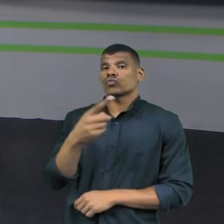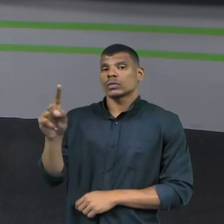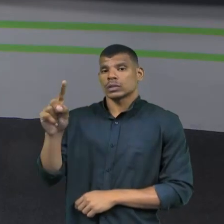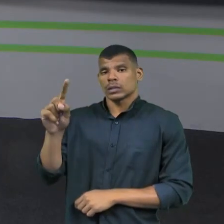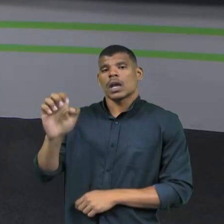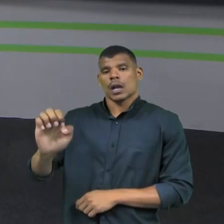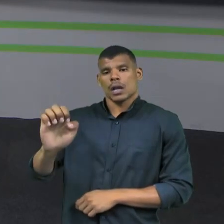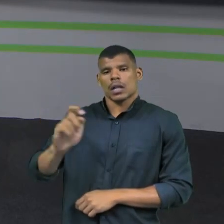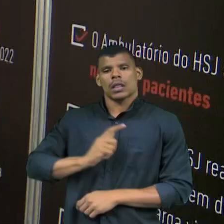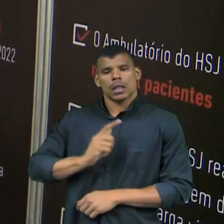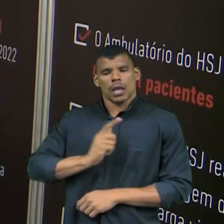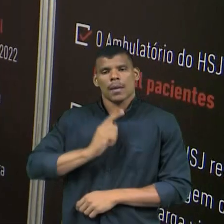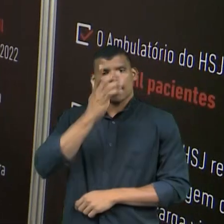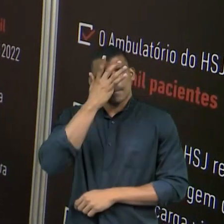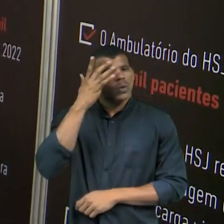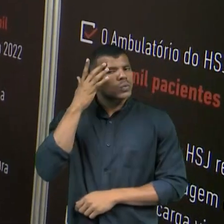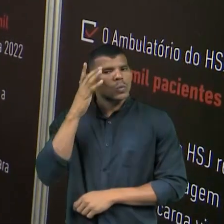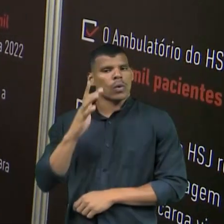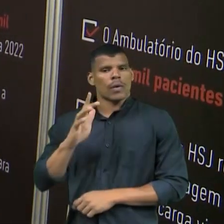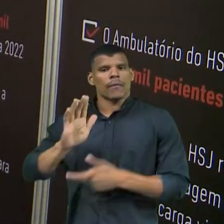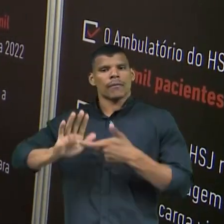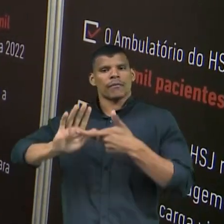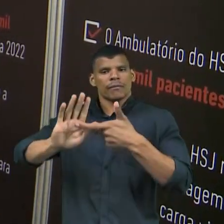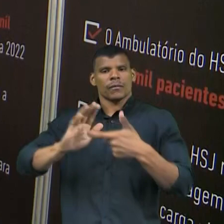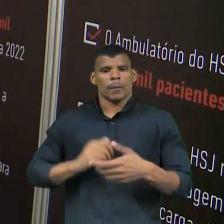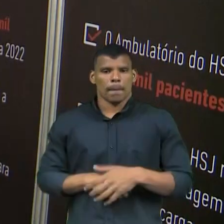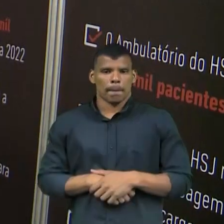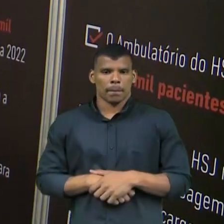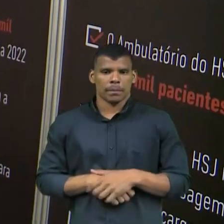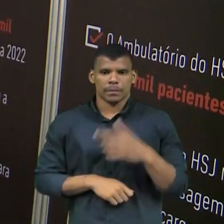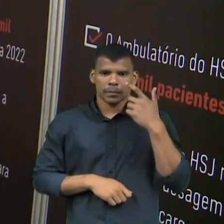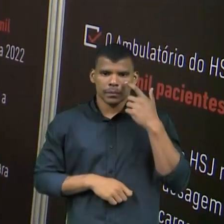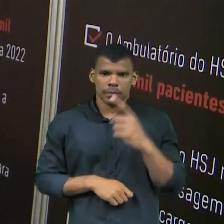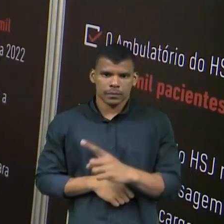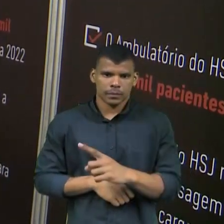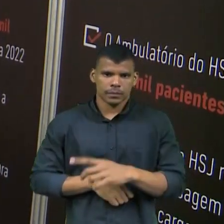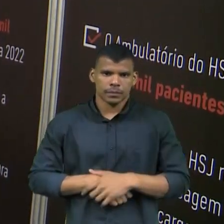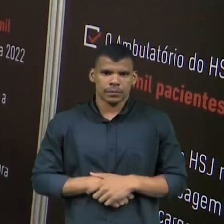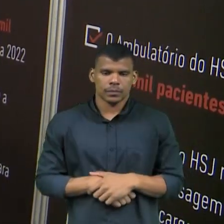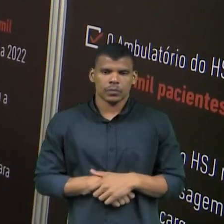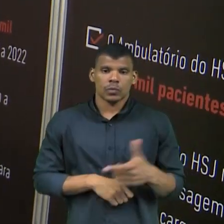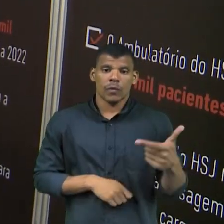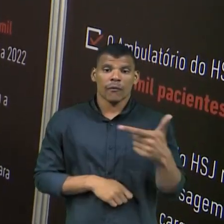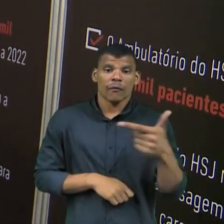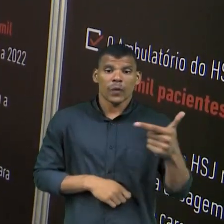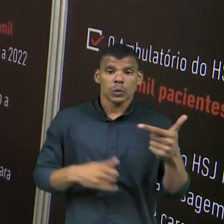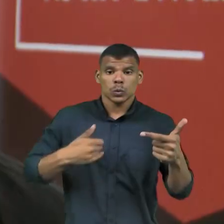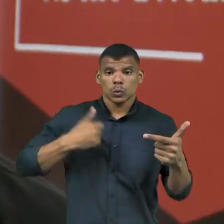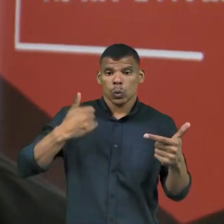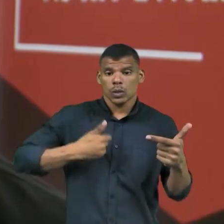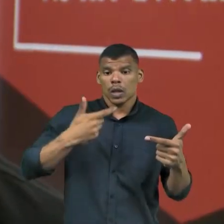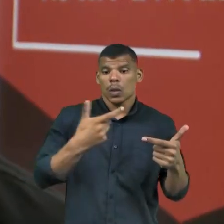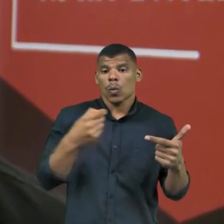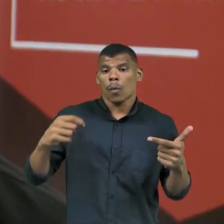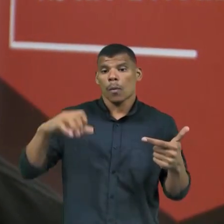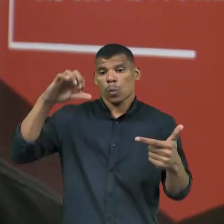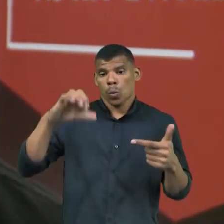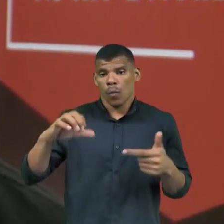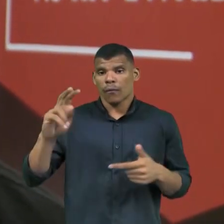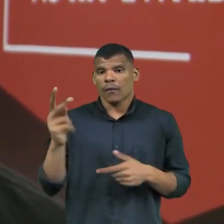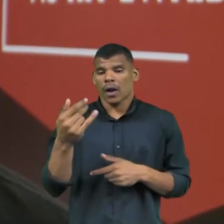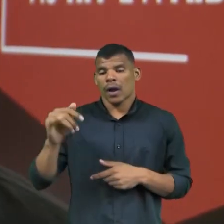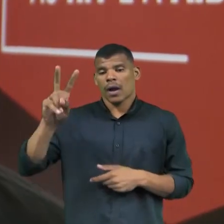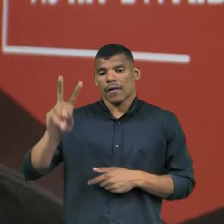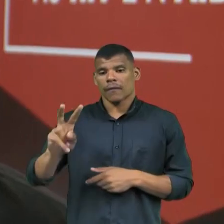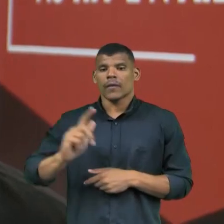pessoas soropositivas. Ramon Matarazzo foi diagnosticado com HIV aos 22 anos em 2009. Mas ele só